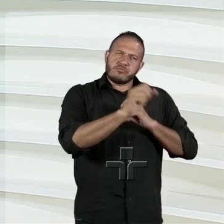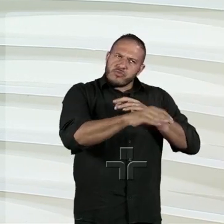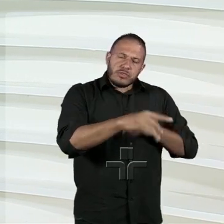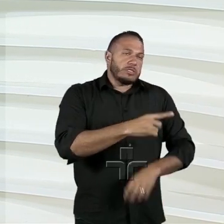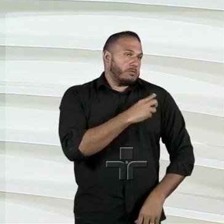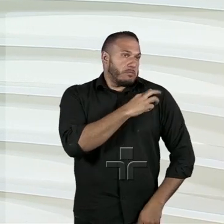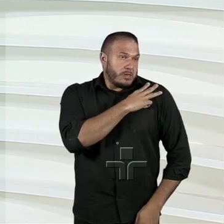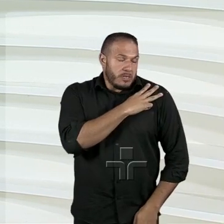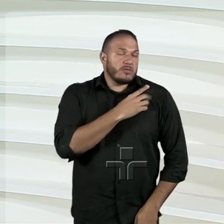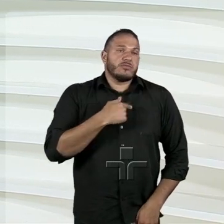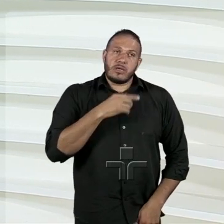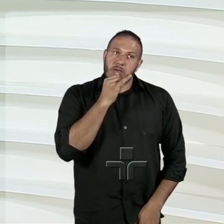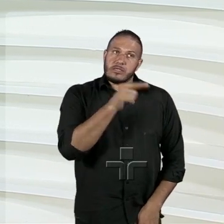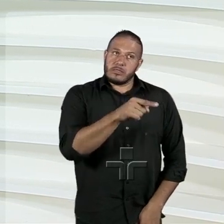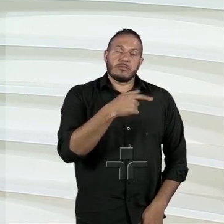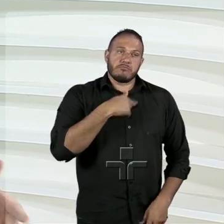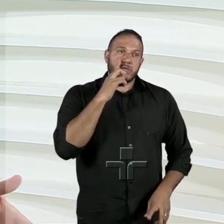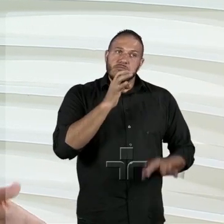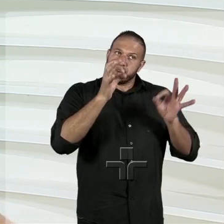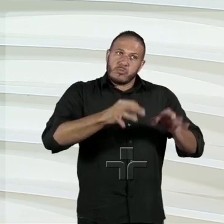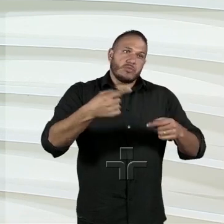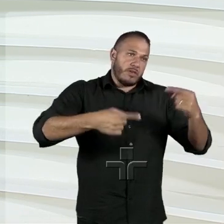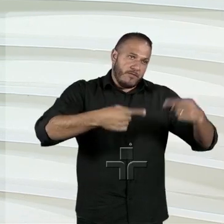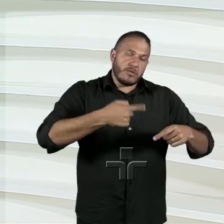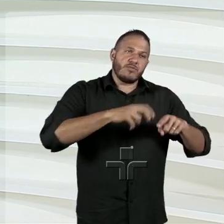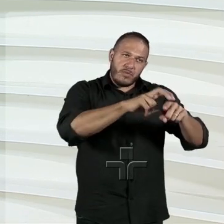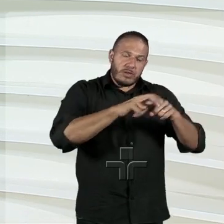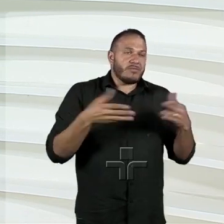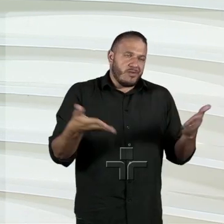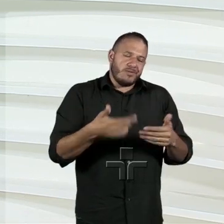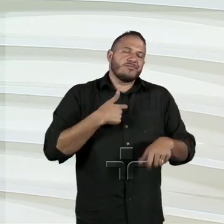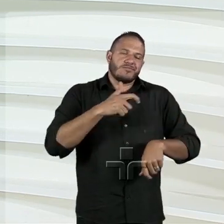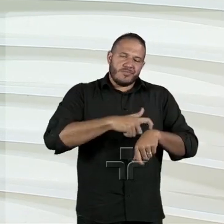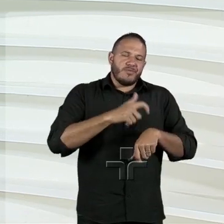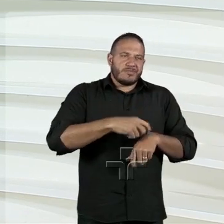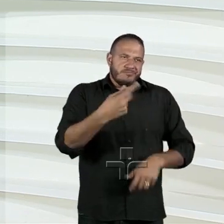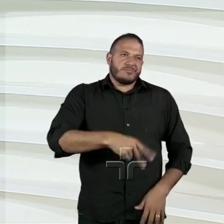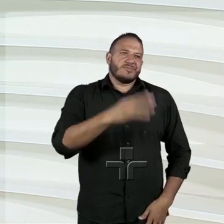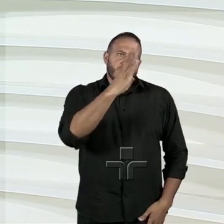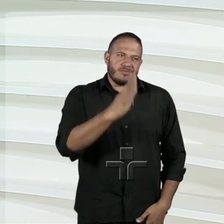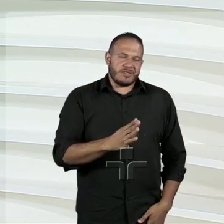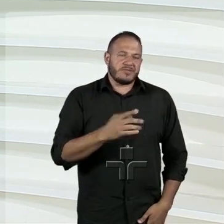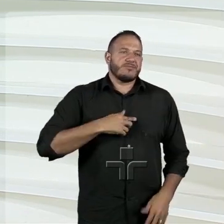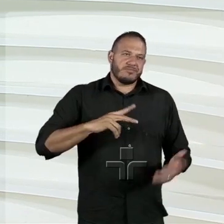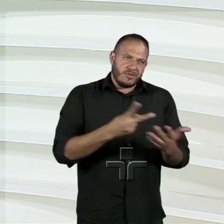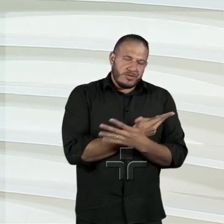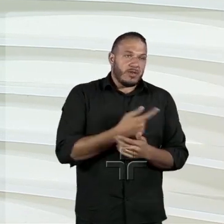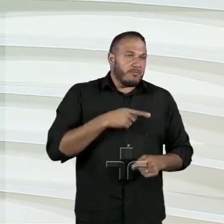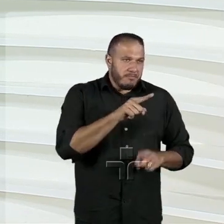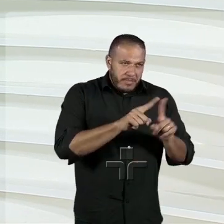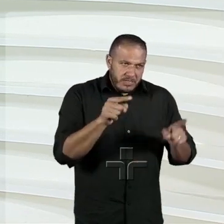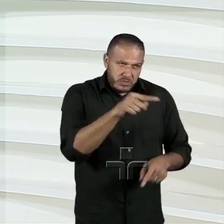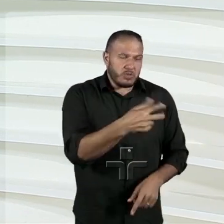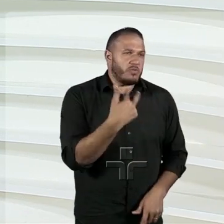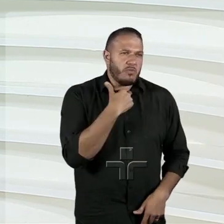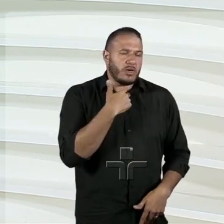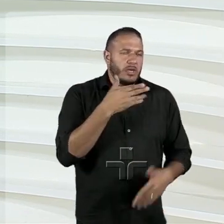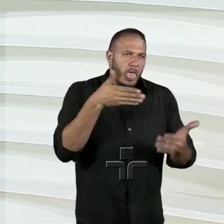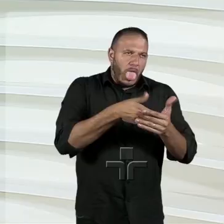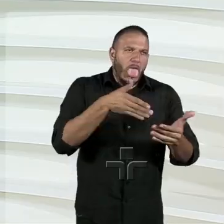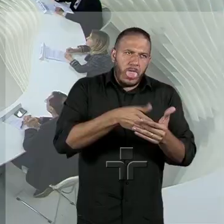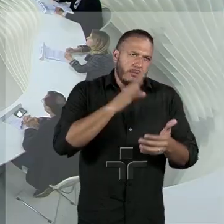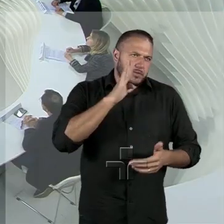sim, sendo um grande desafio pelo momento que o Brasil atravessa. Mas esse não pode ser o entrave